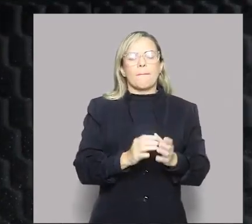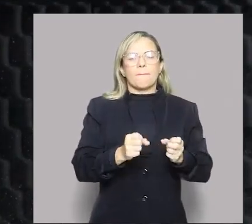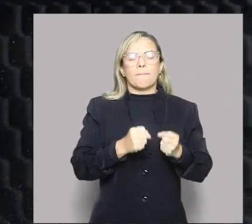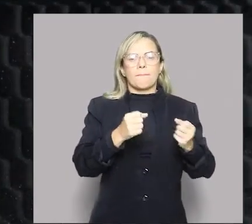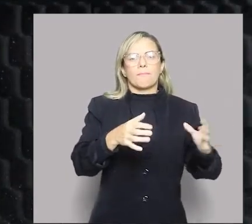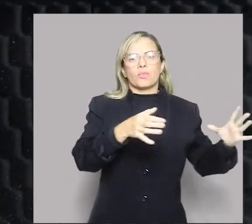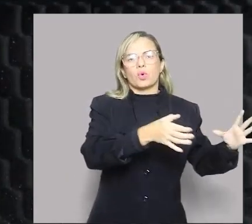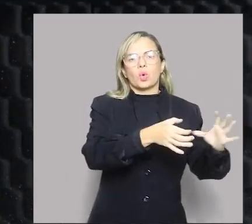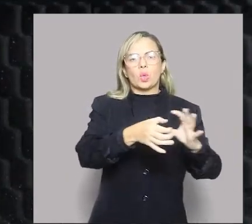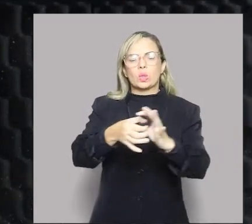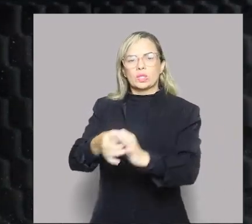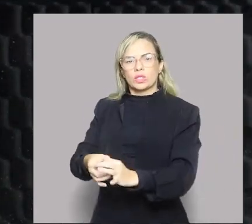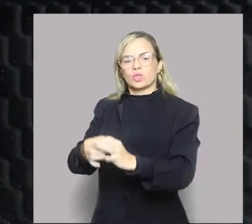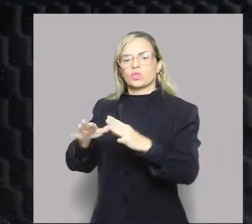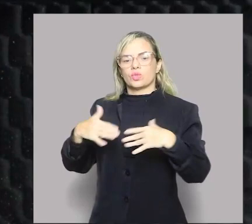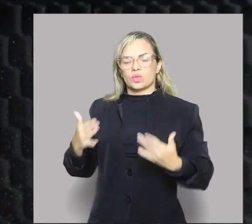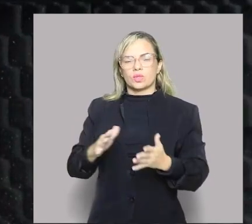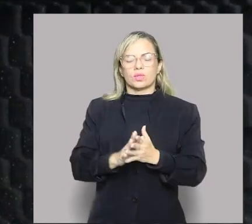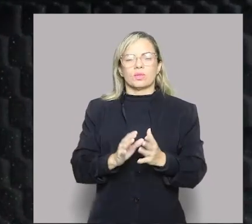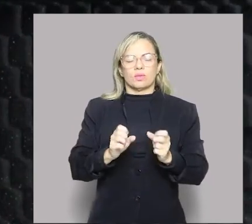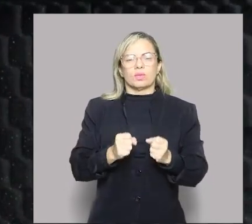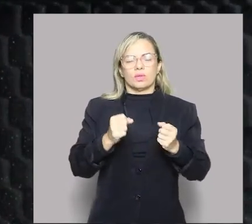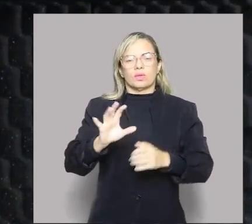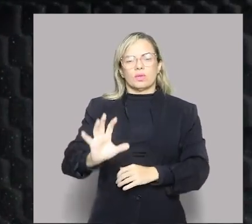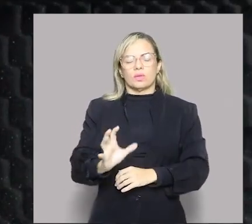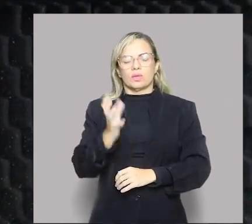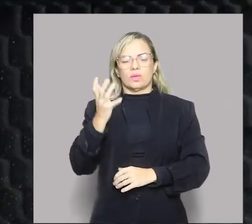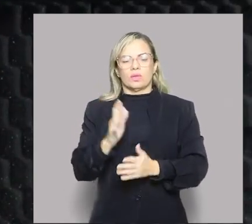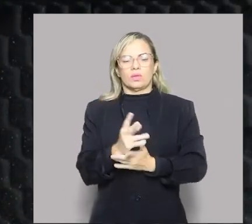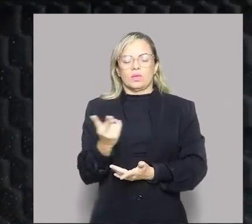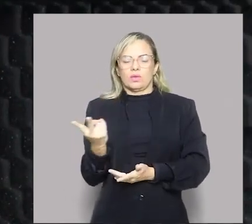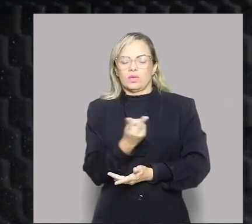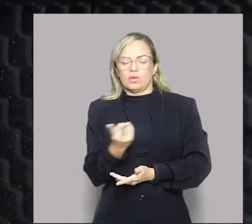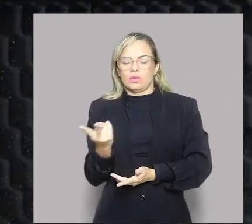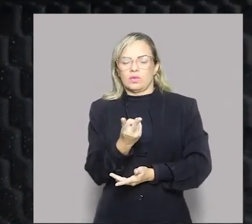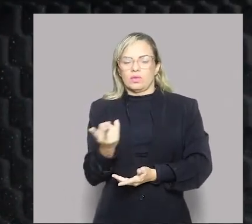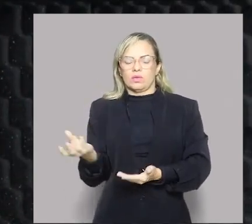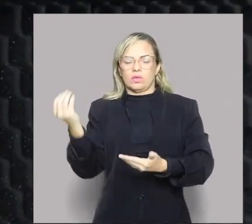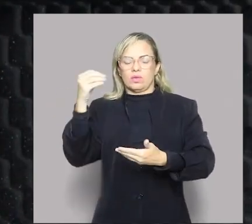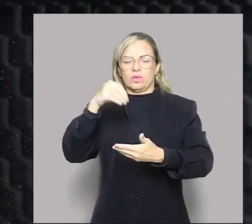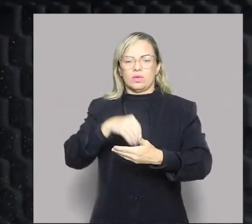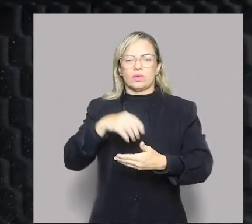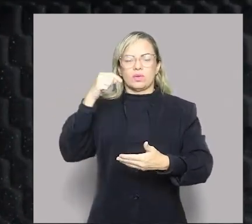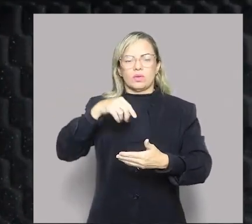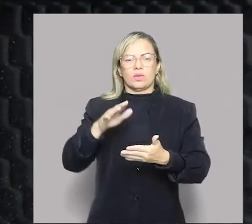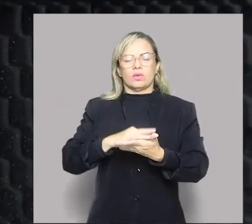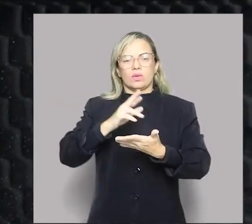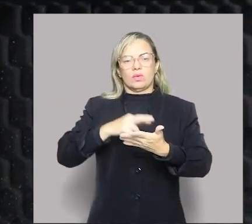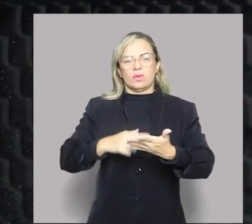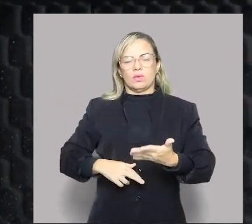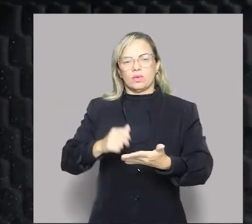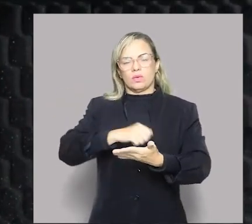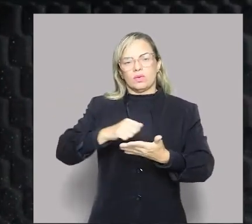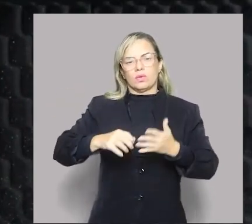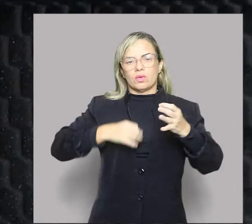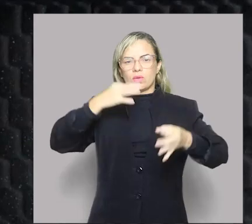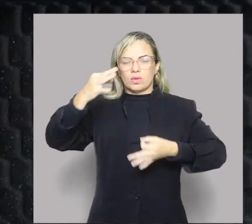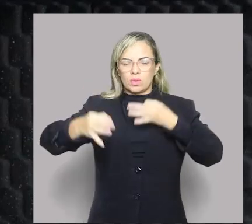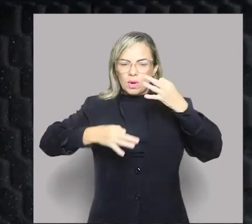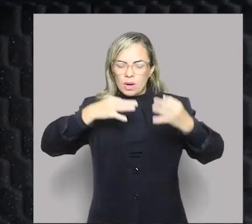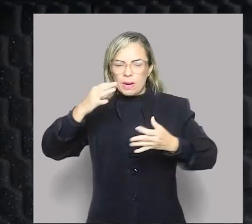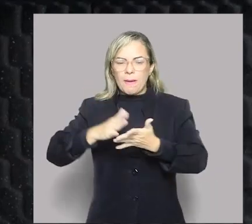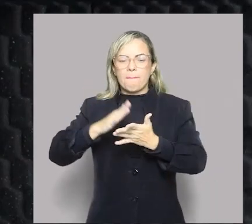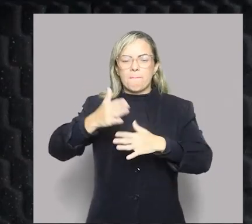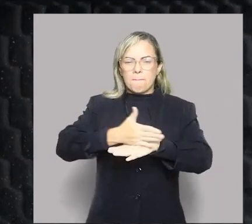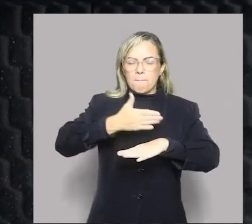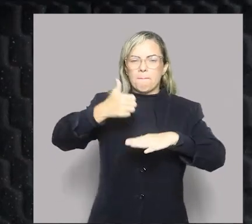de contextos, tá certo? E aí, essas duas fazem parte do que a gente chama de uma argumentação que é consistente e